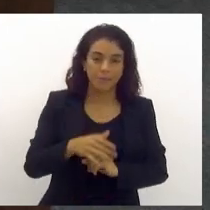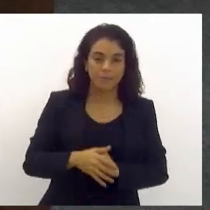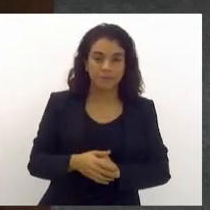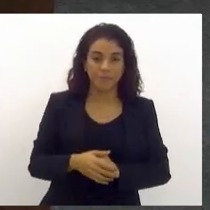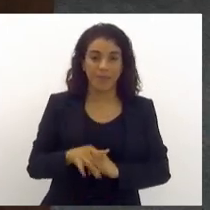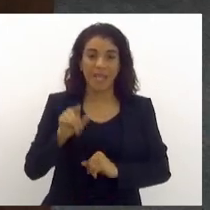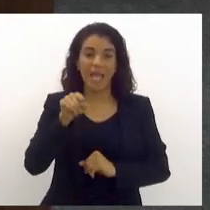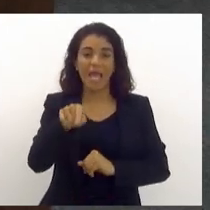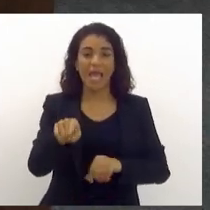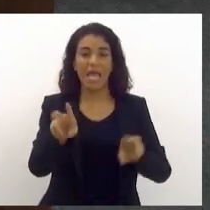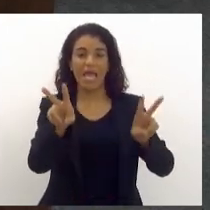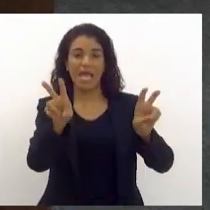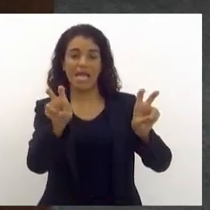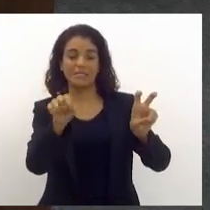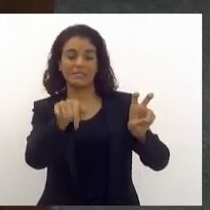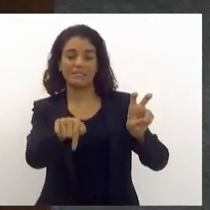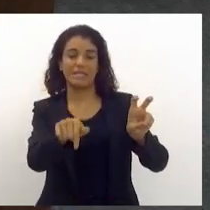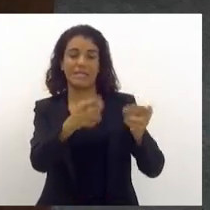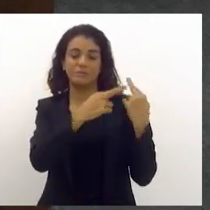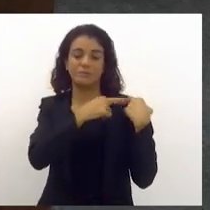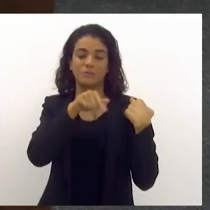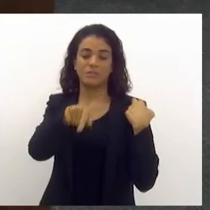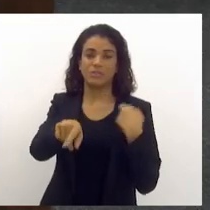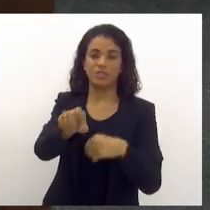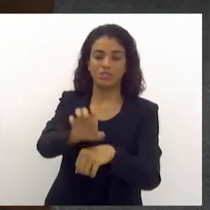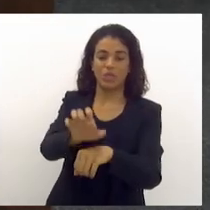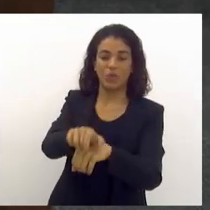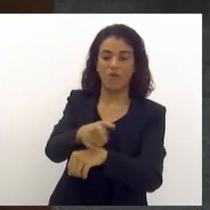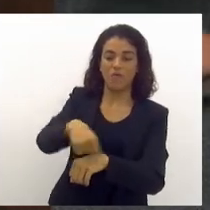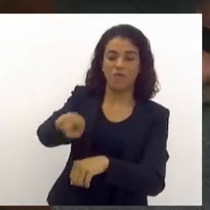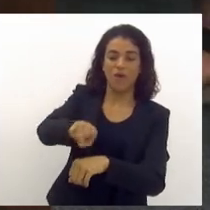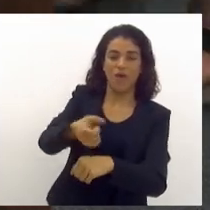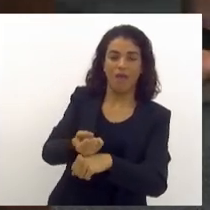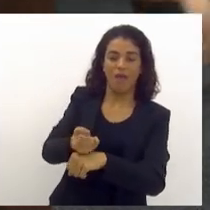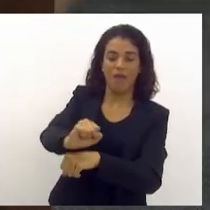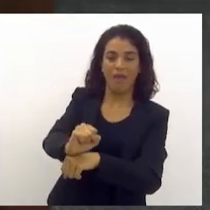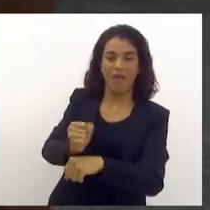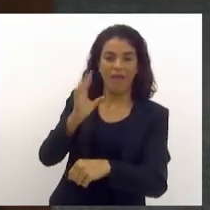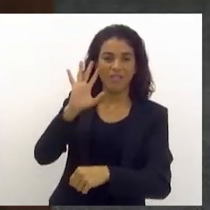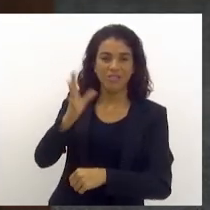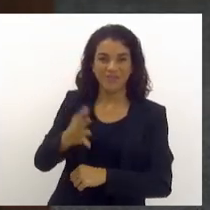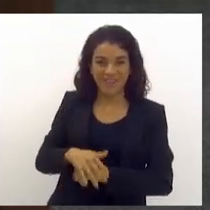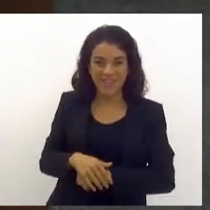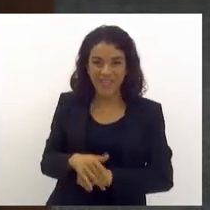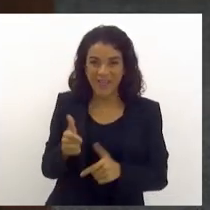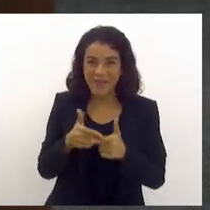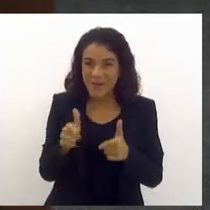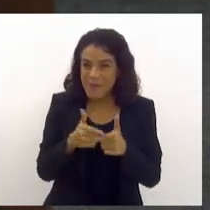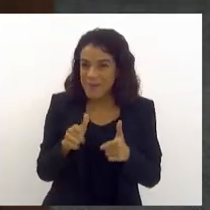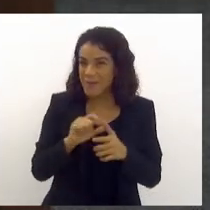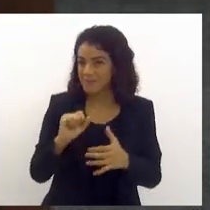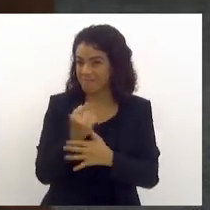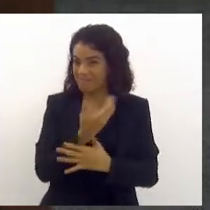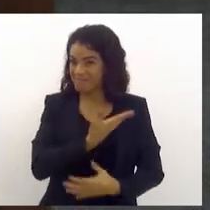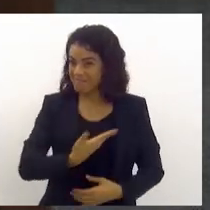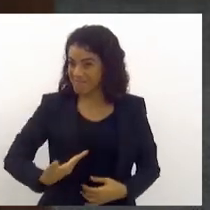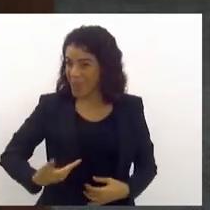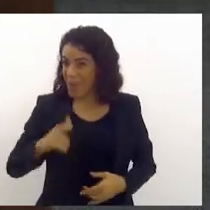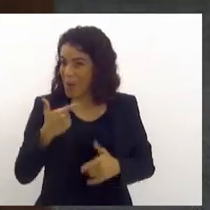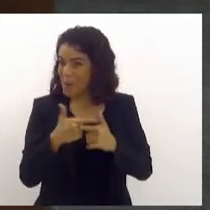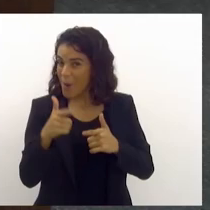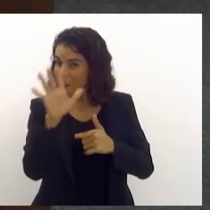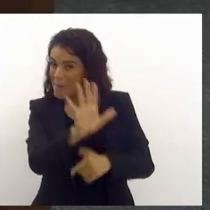esta prerrogativa é estadual, vocês é que têm que resolver. E o problema da segurança pública é um